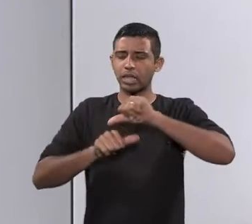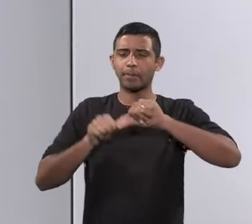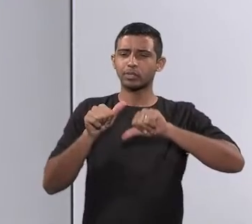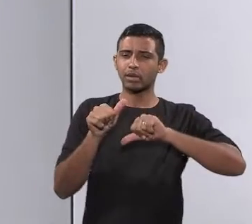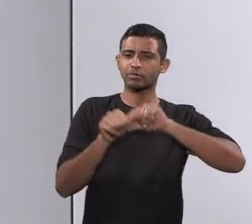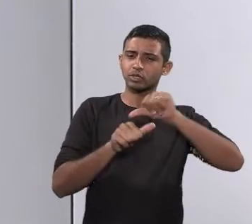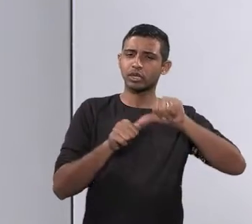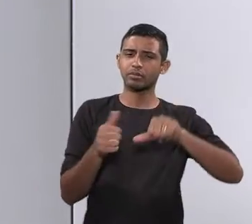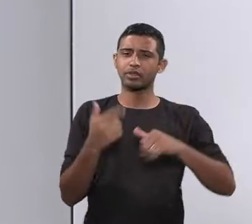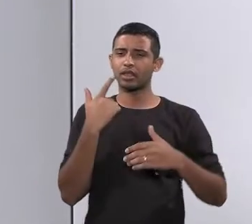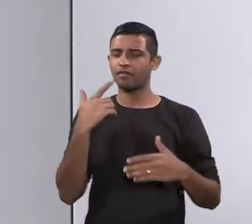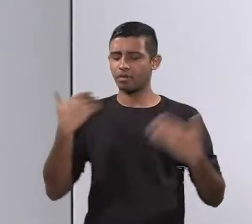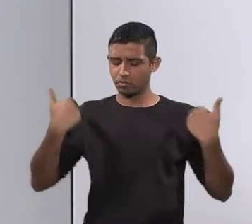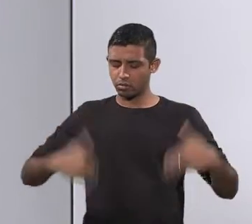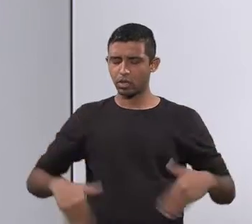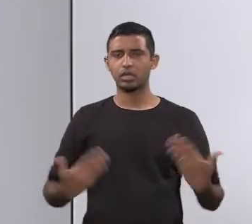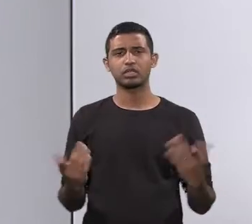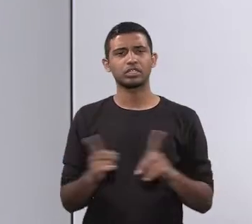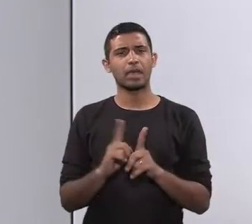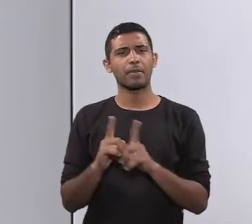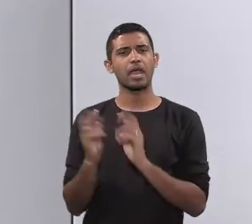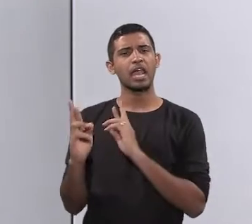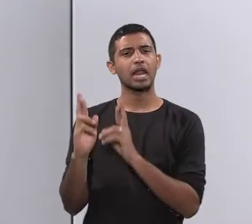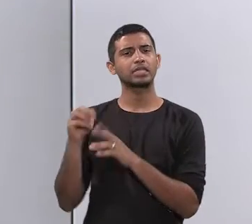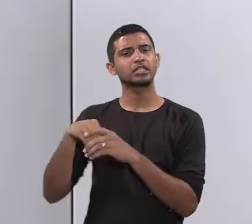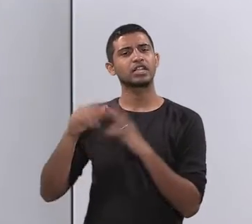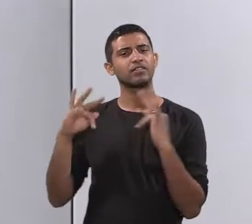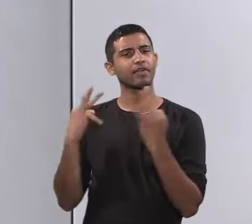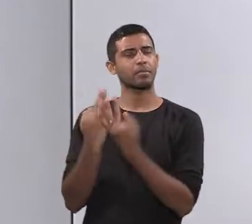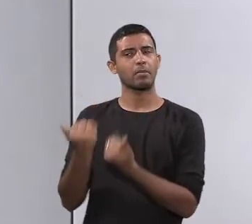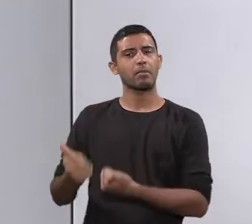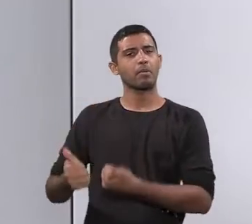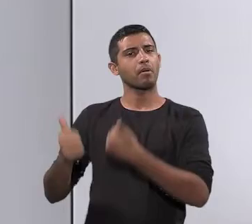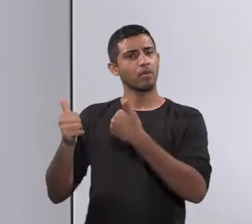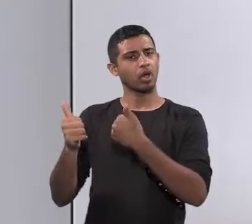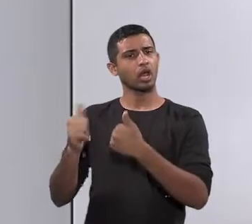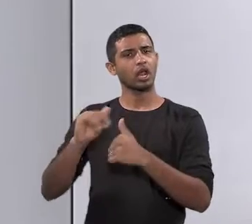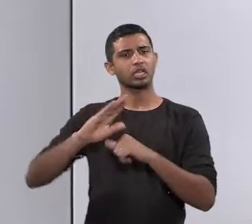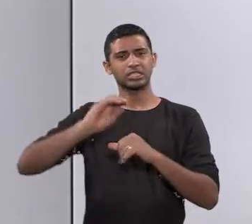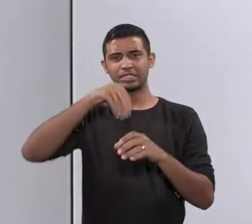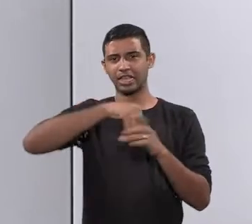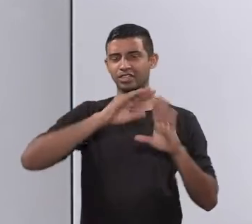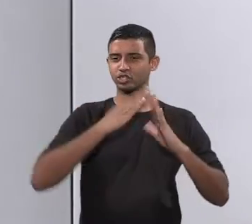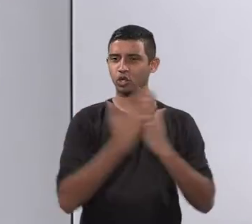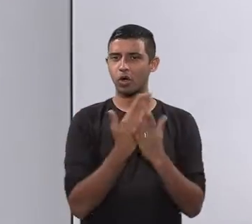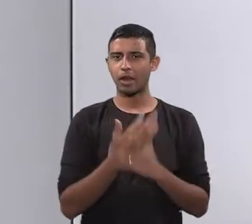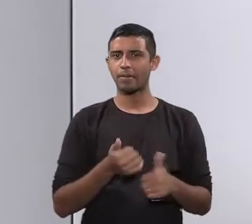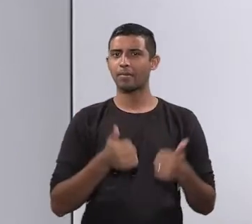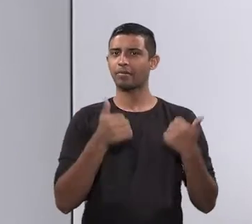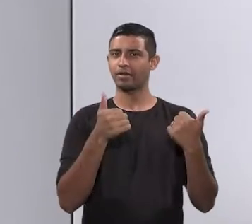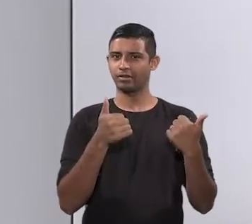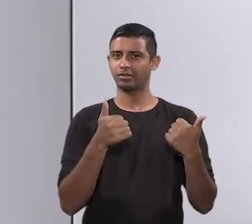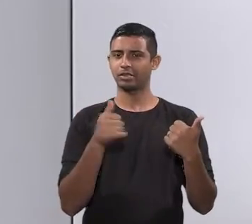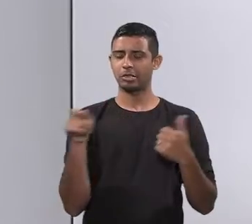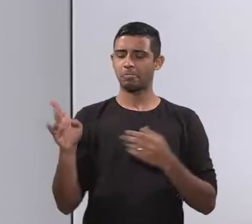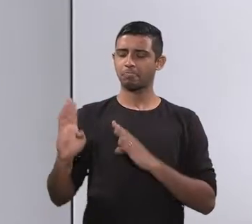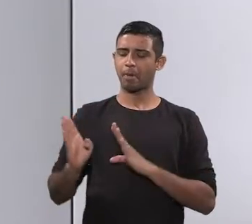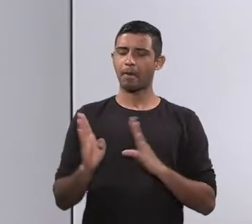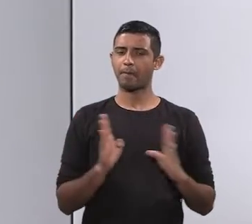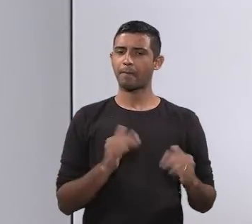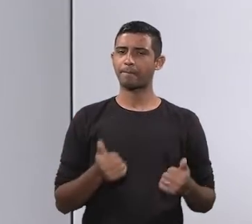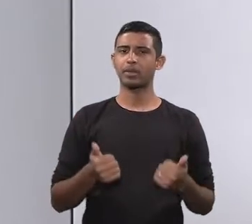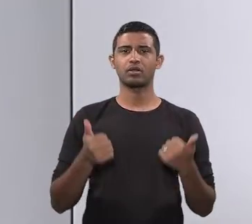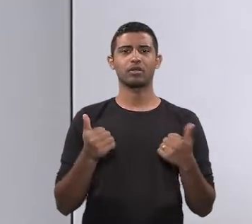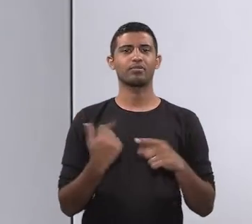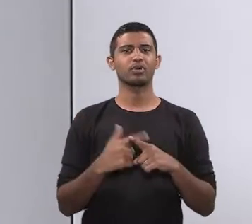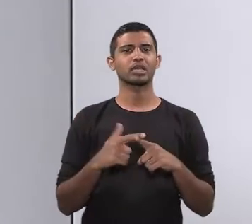comportamento, a parte afetiva, a relação dele em casa melhorou, a relação dele na escola melhorou, a disciplina melhorou,